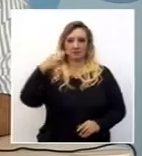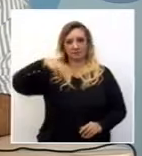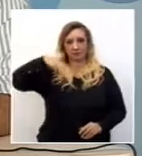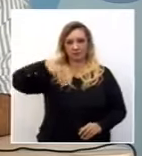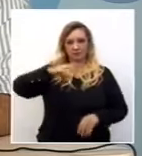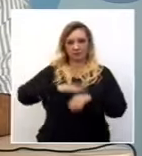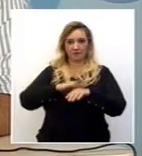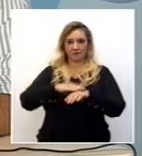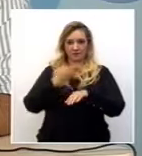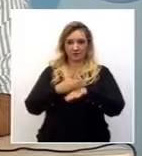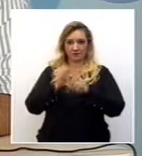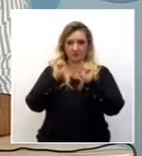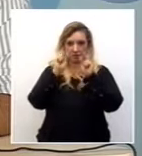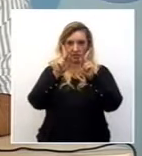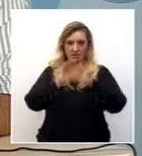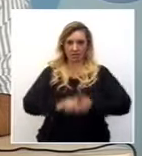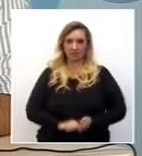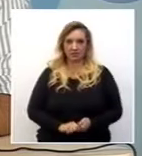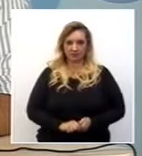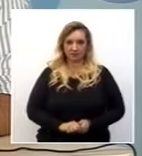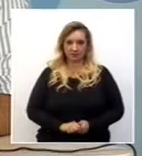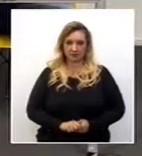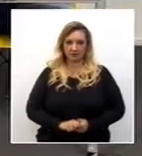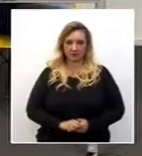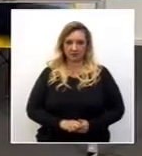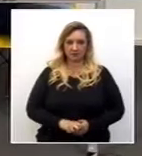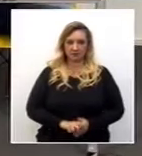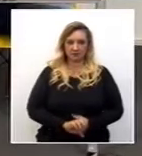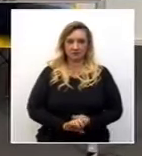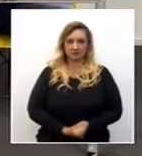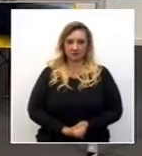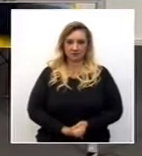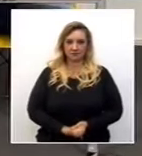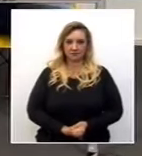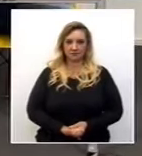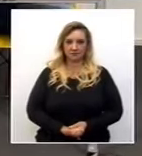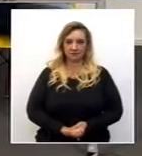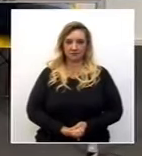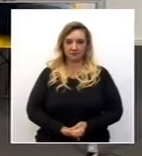para isso. Tudo bem, pessoal? Vamos lá?